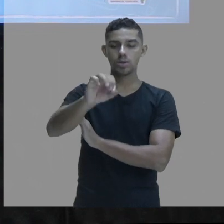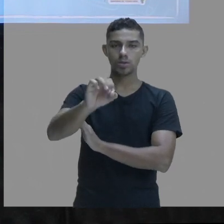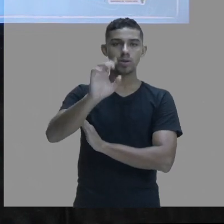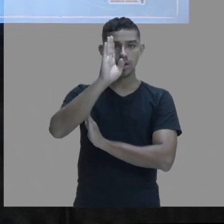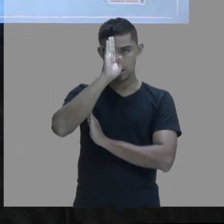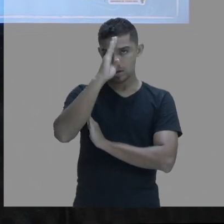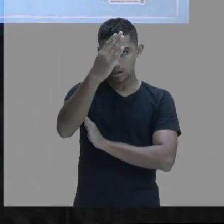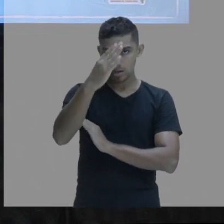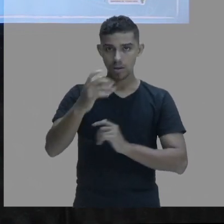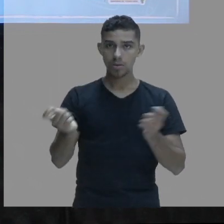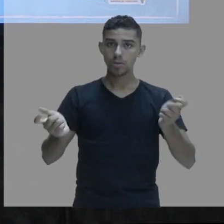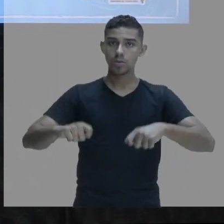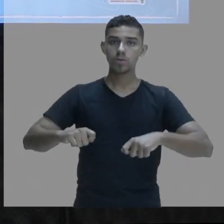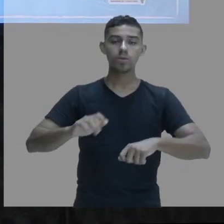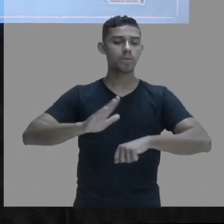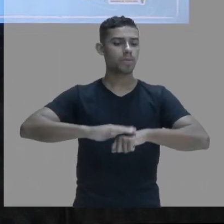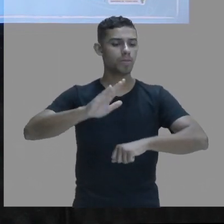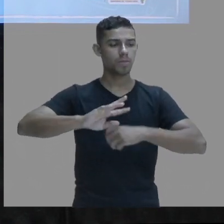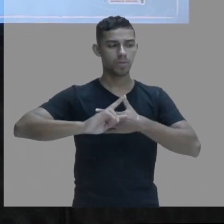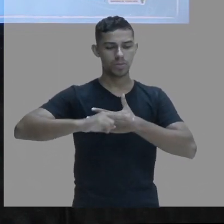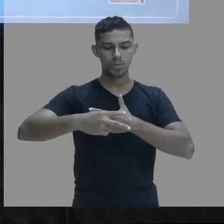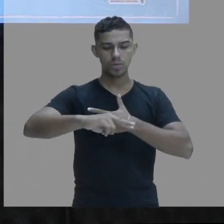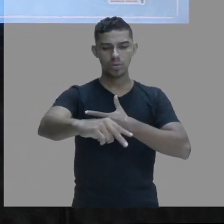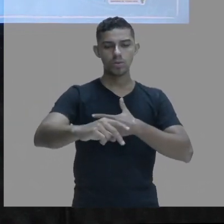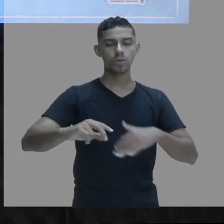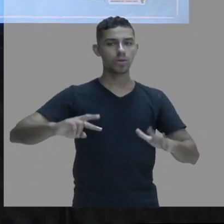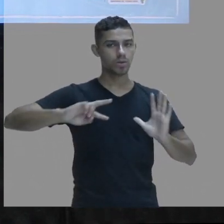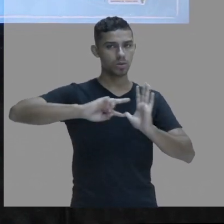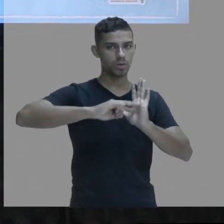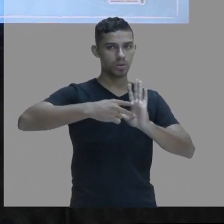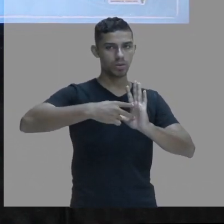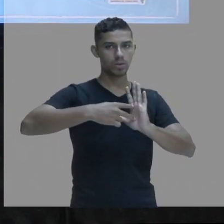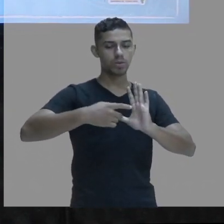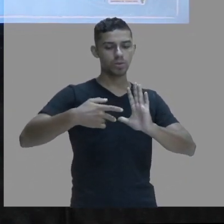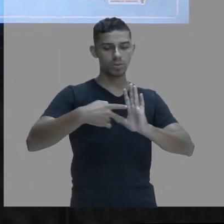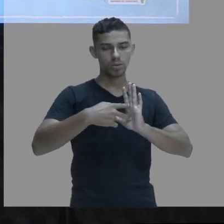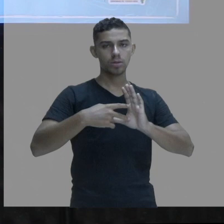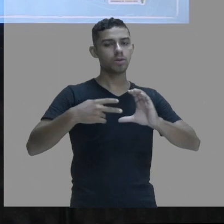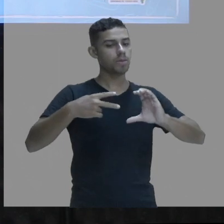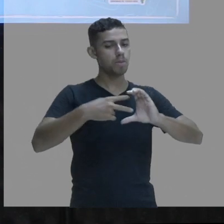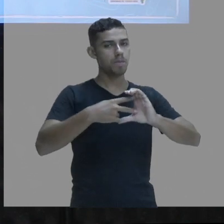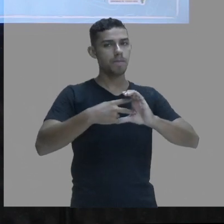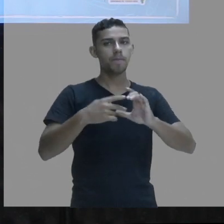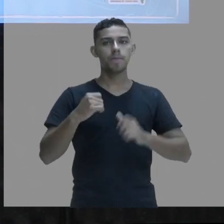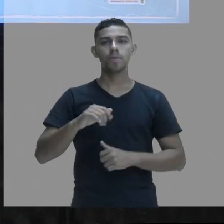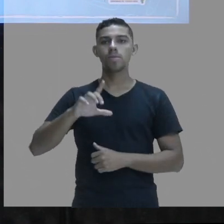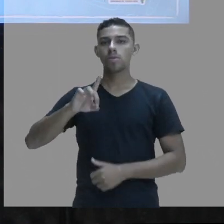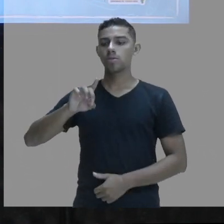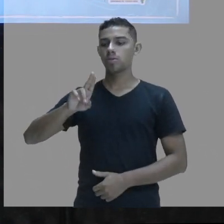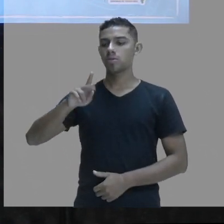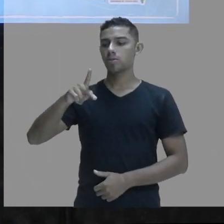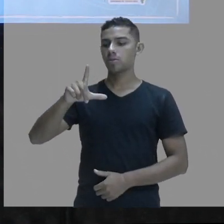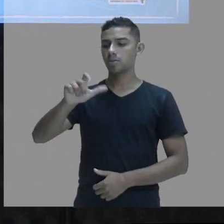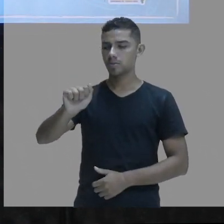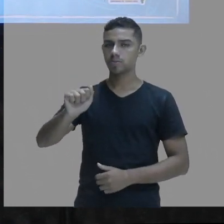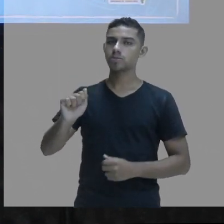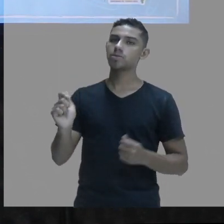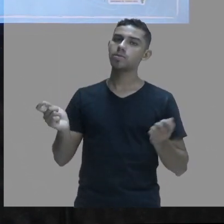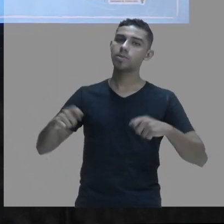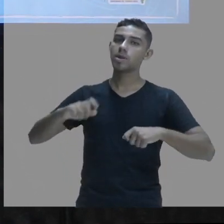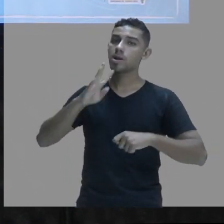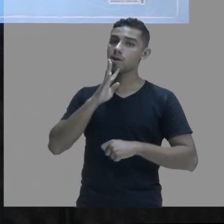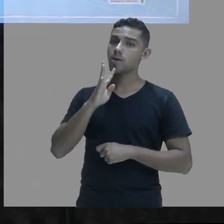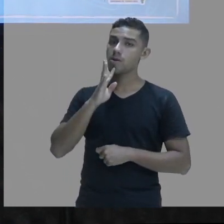de carbonos, mas que contenha a ligação dupla. Bom, dito isso, observe que nós temos